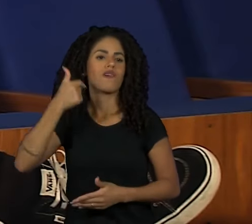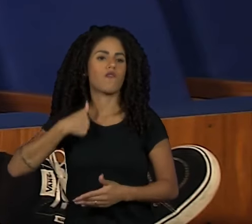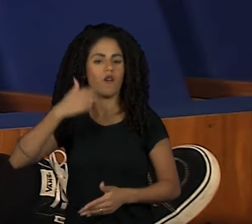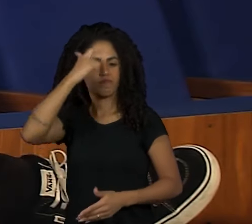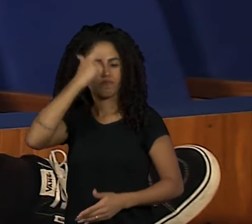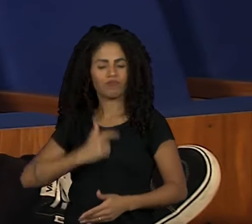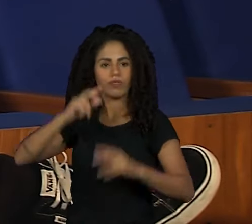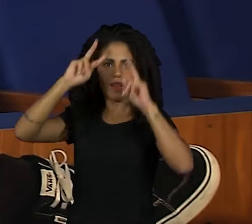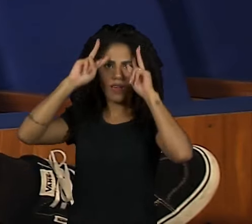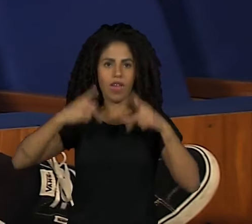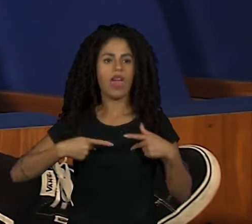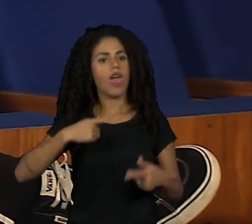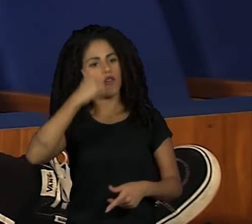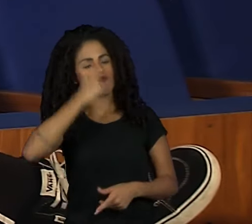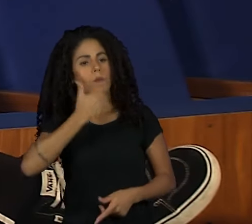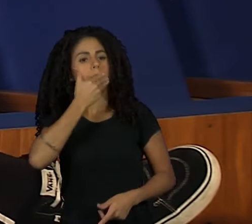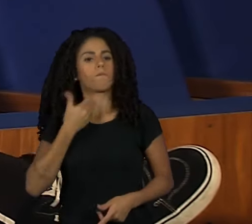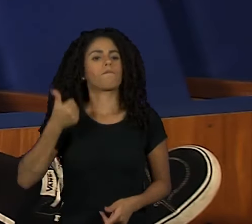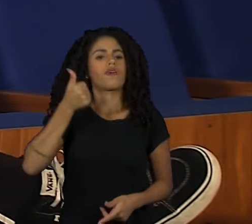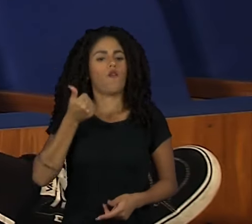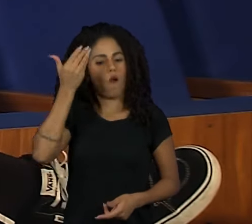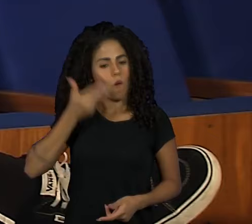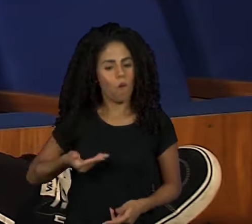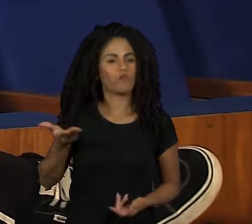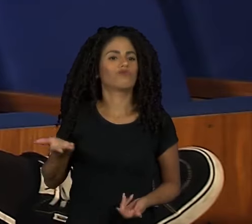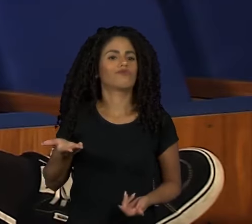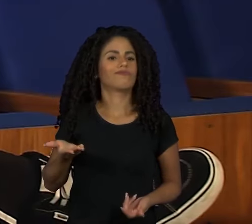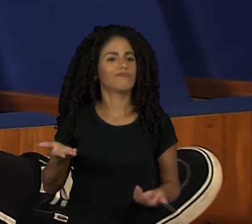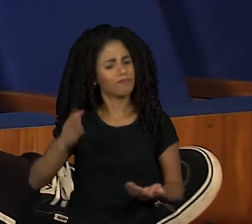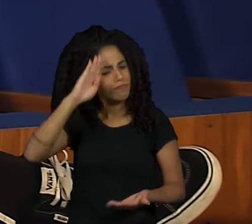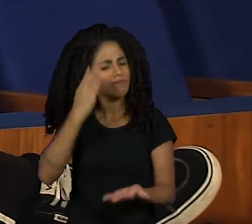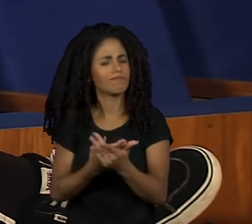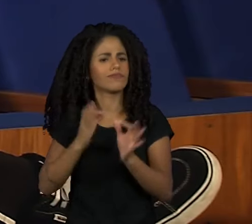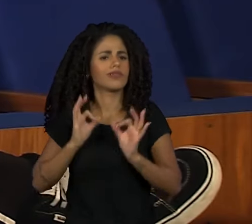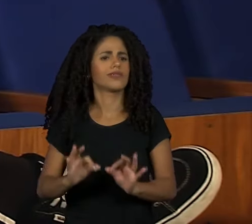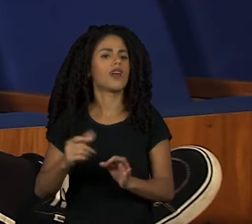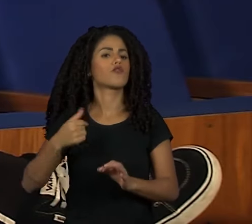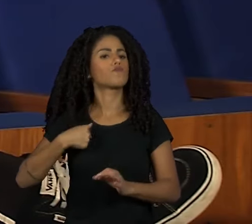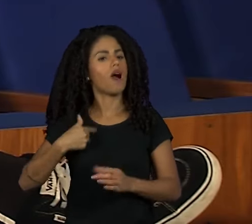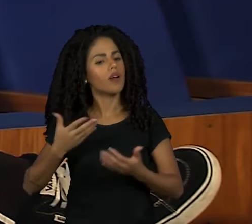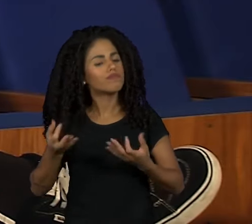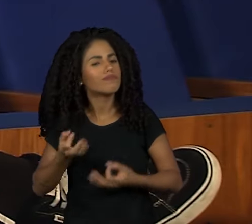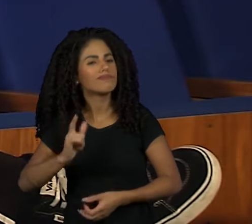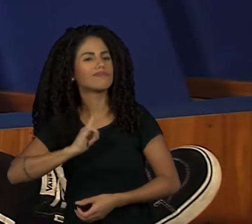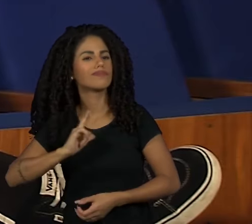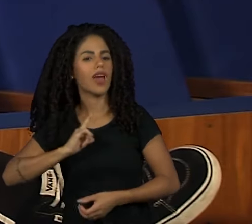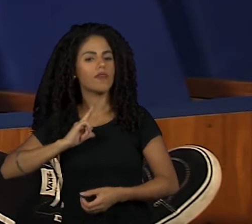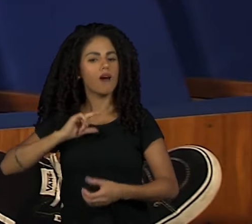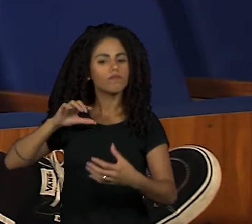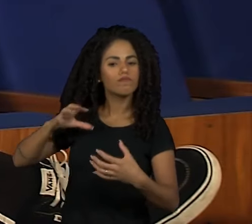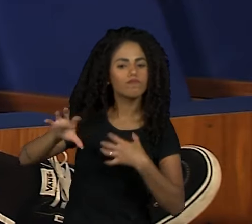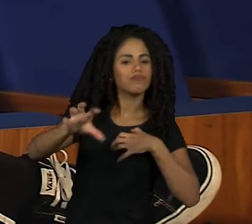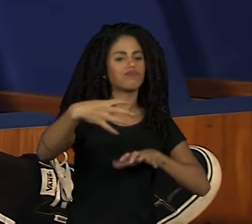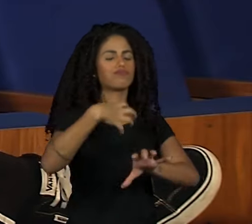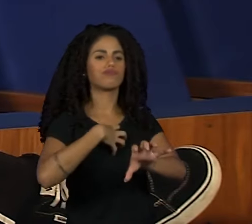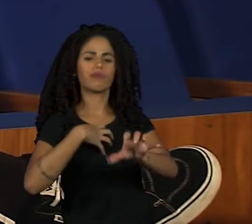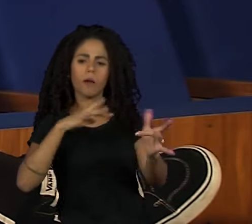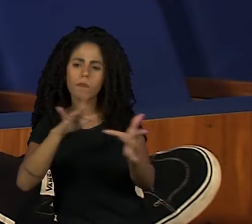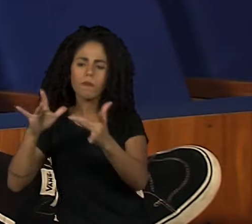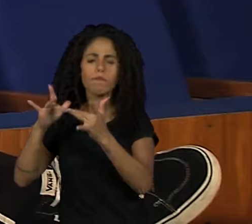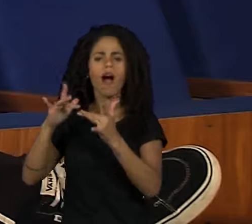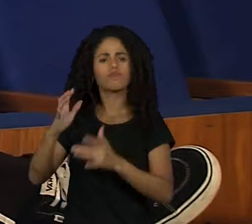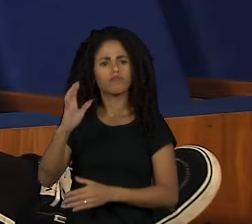Eu sou o melhor ser humano. Isso aí é uma certeza. Postura humana, modos que se conecta com as pessoas, aprende a